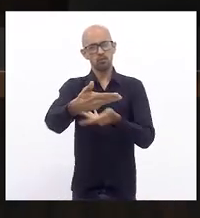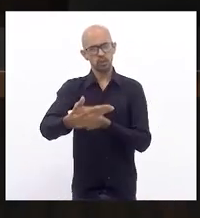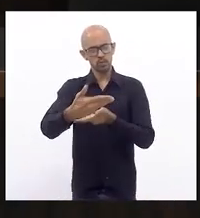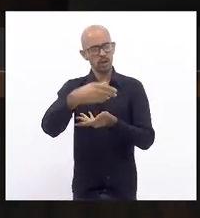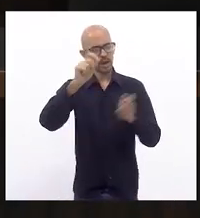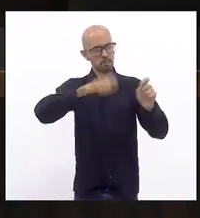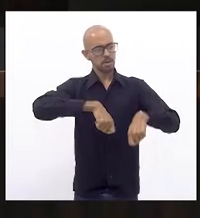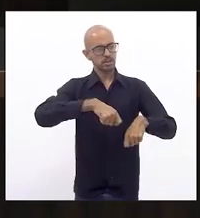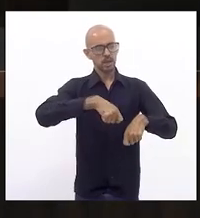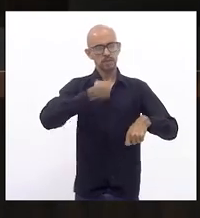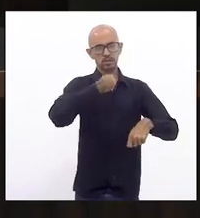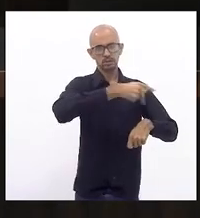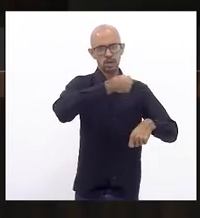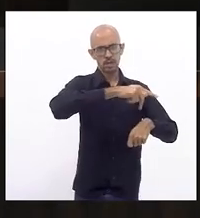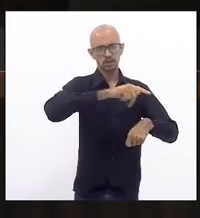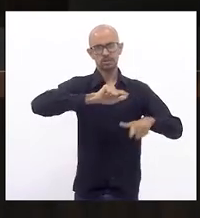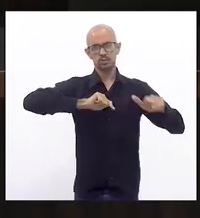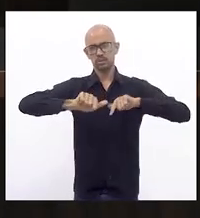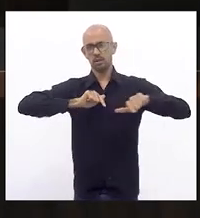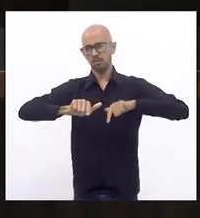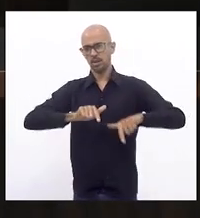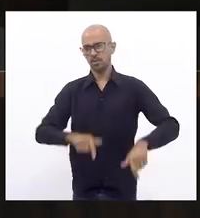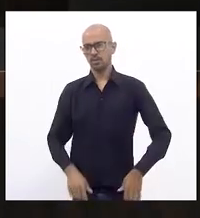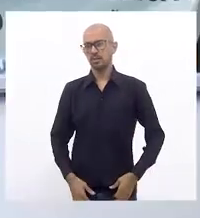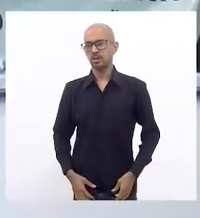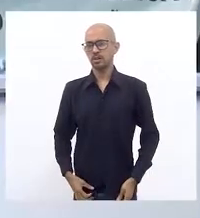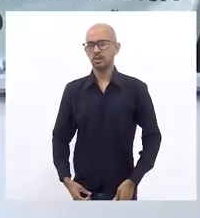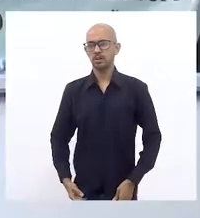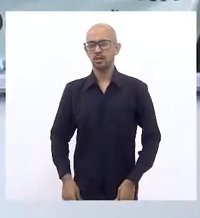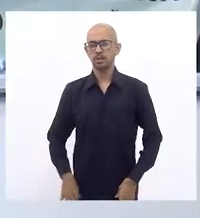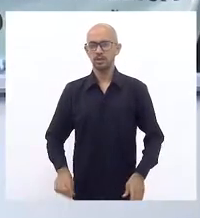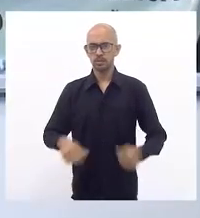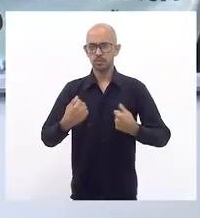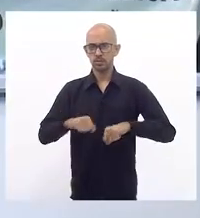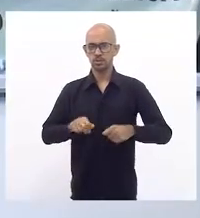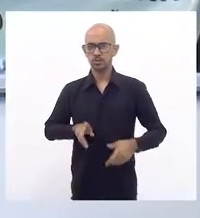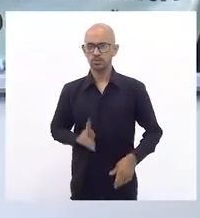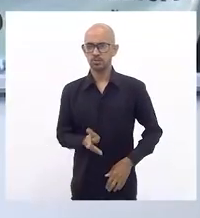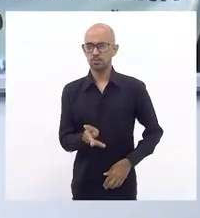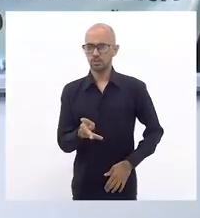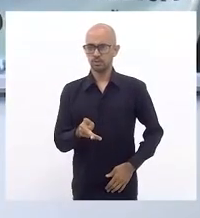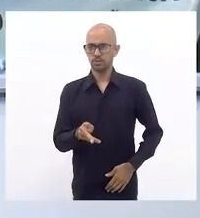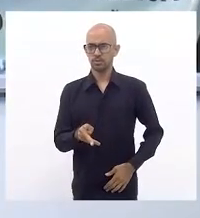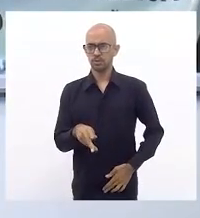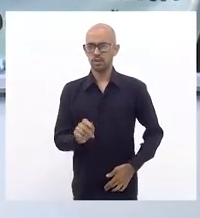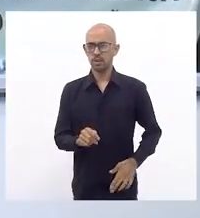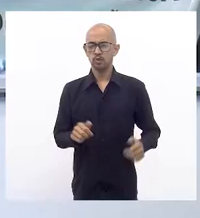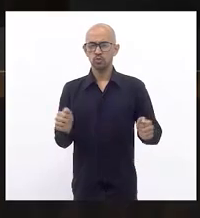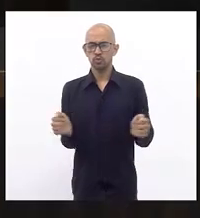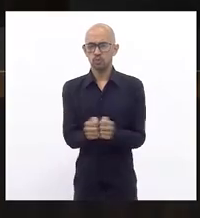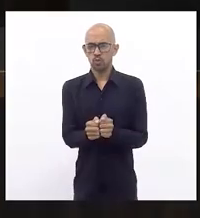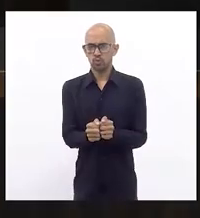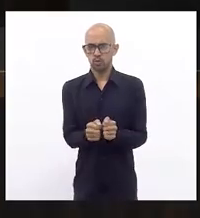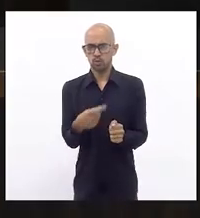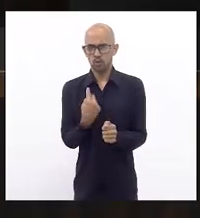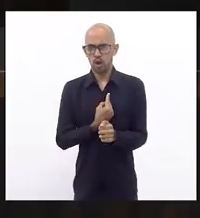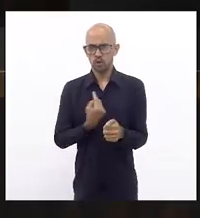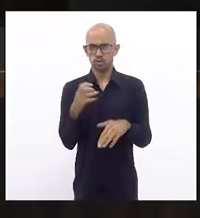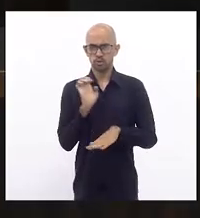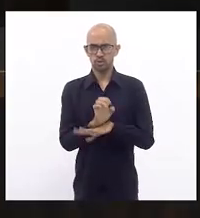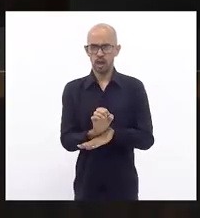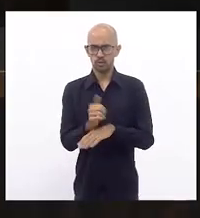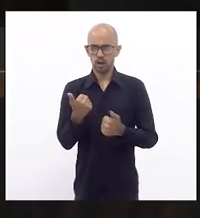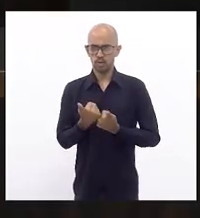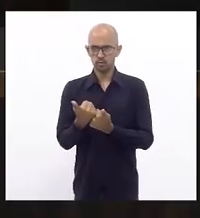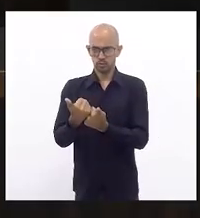capacidade, com o seu desempenho. Eles precisam permanecer no corpo do nosso Estado,